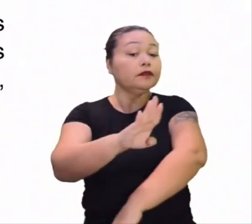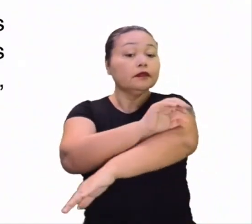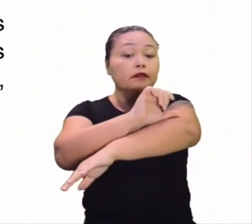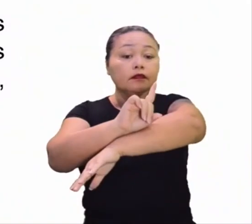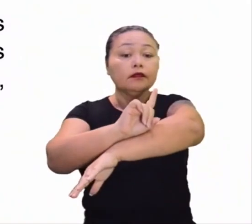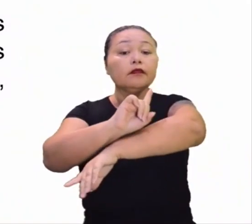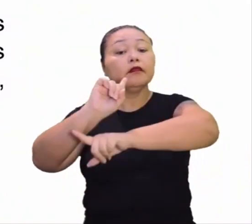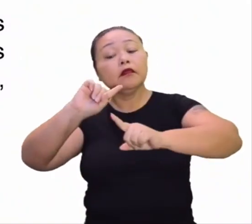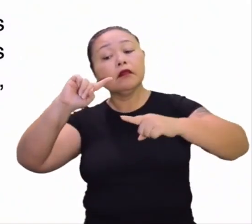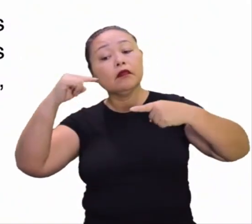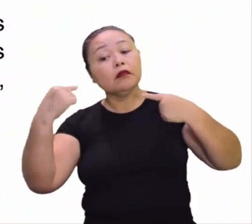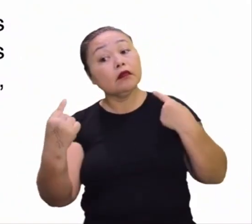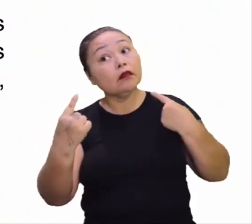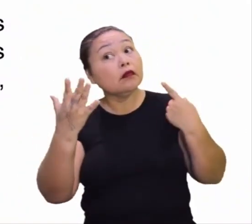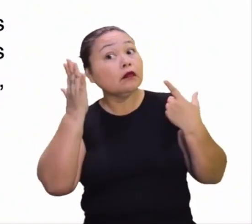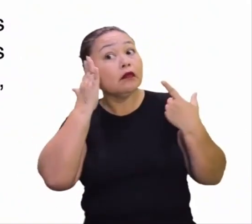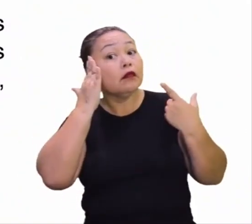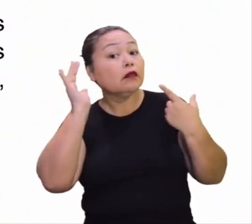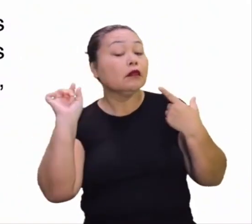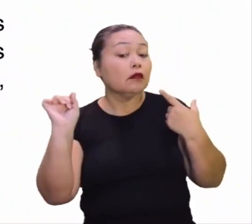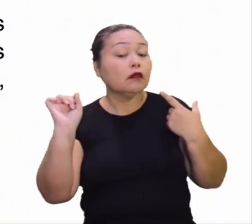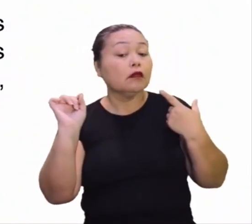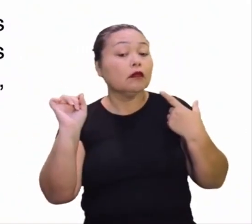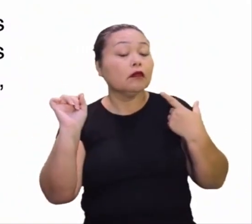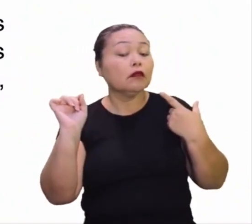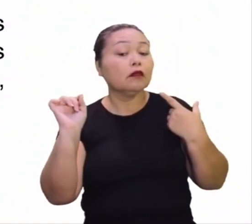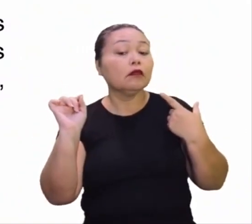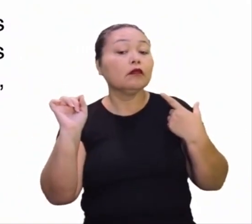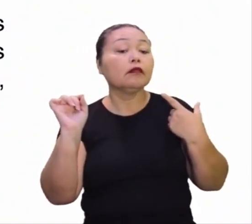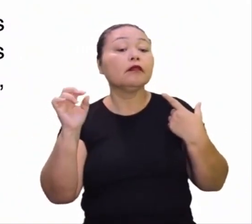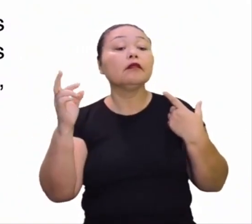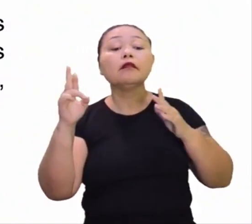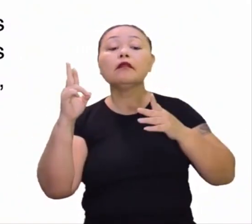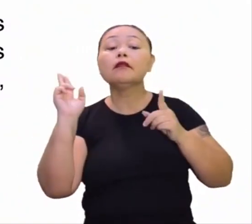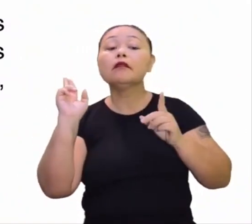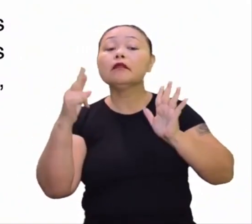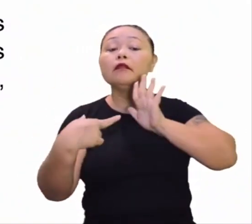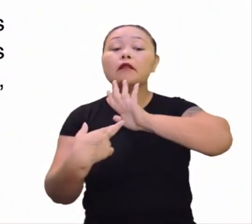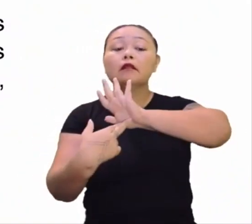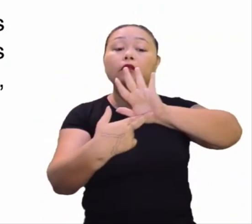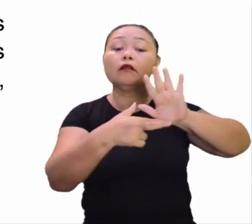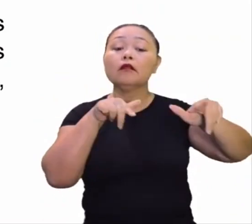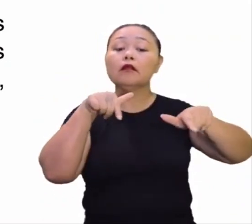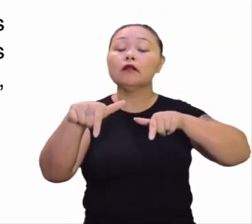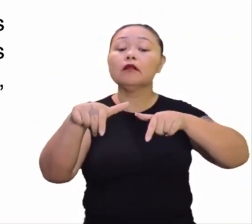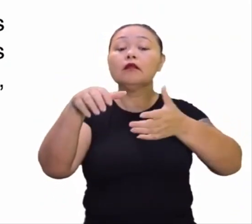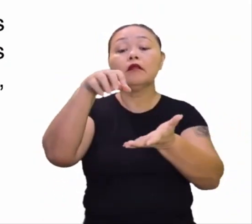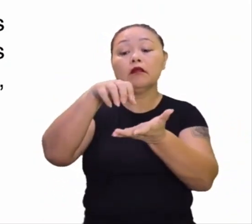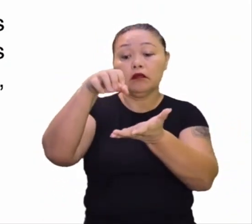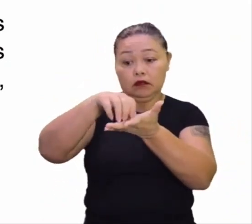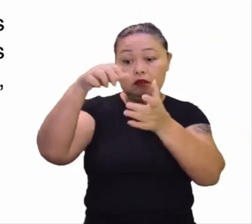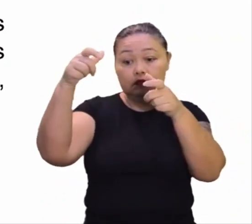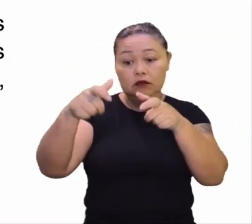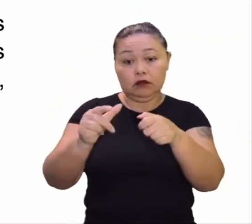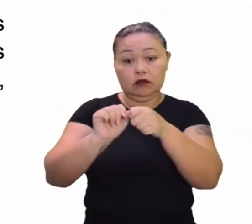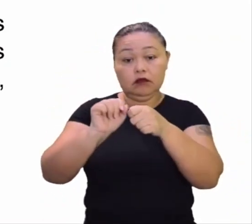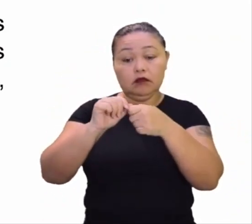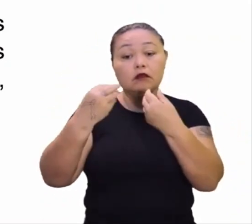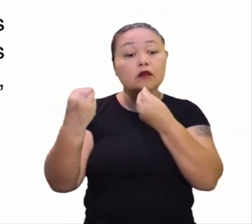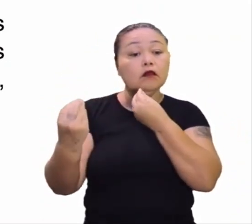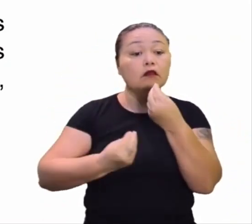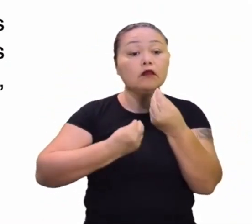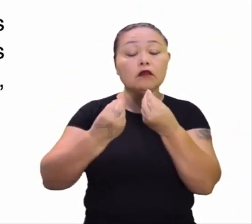C. A estrada, ao contrário do previsto, representou para os trabalhadores locais uma via de